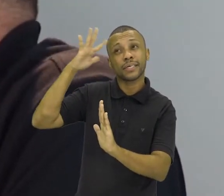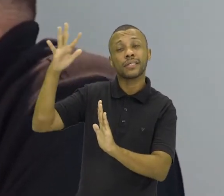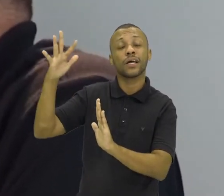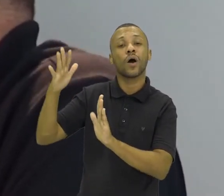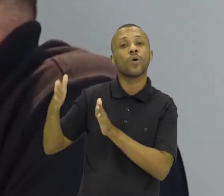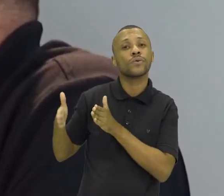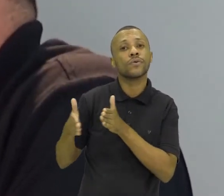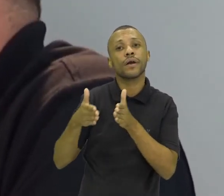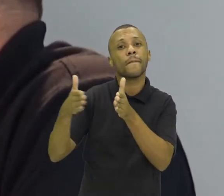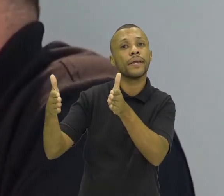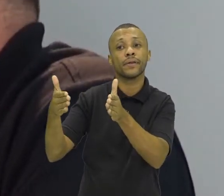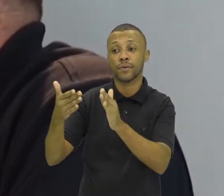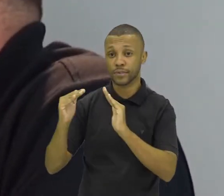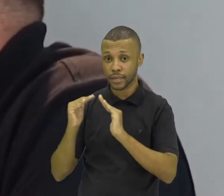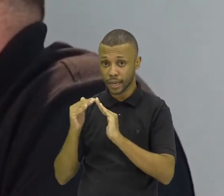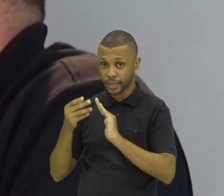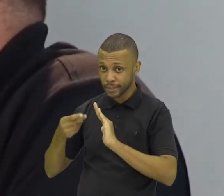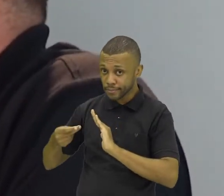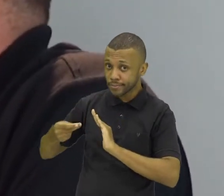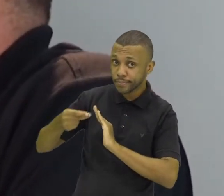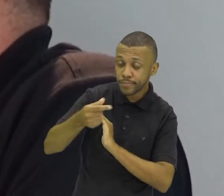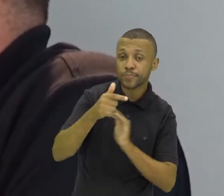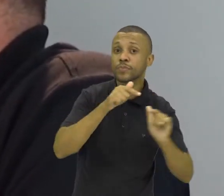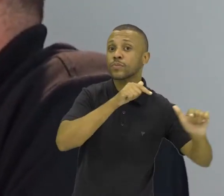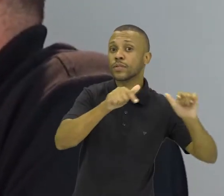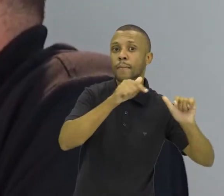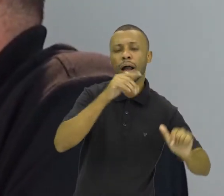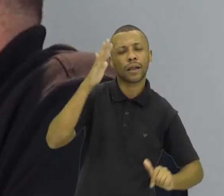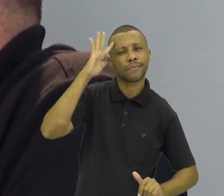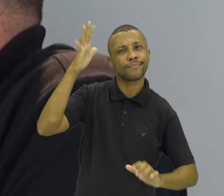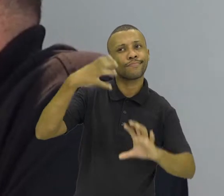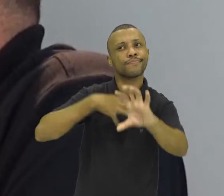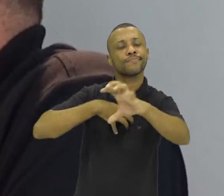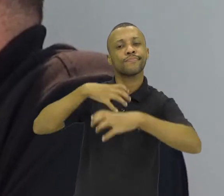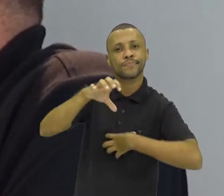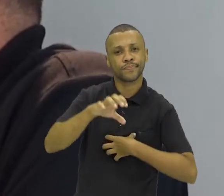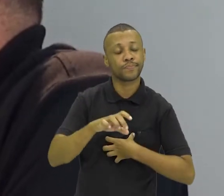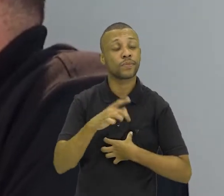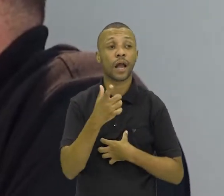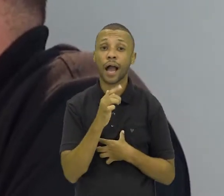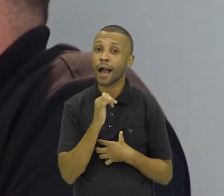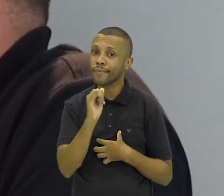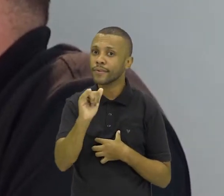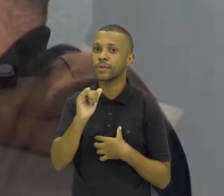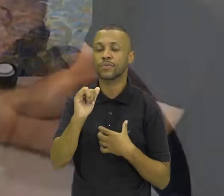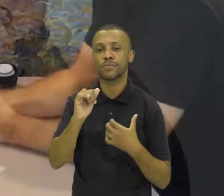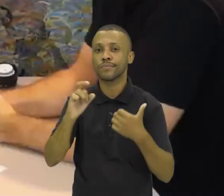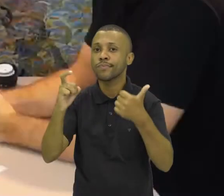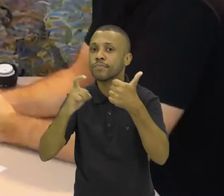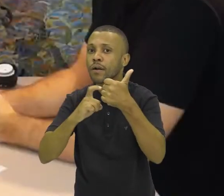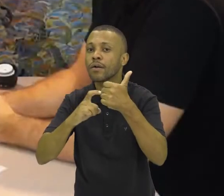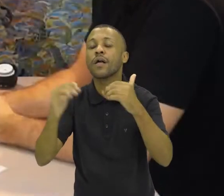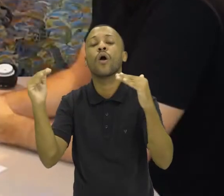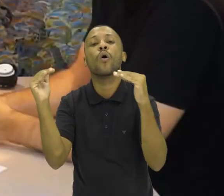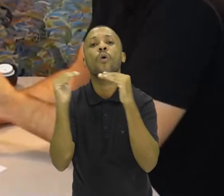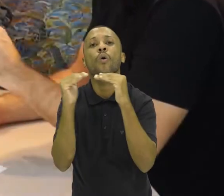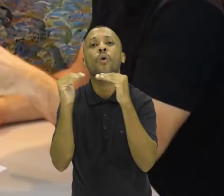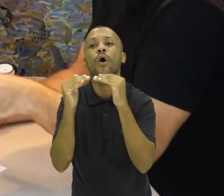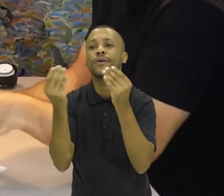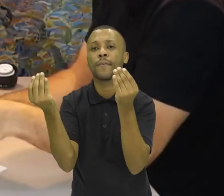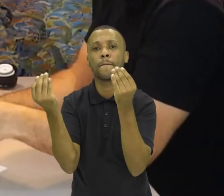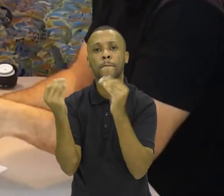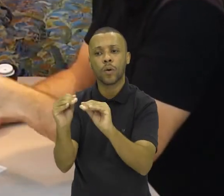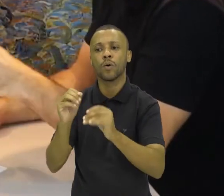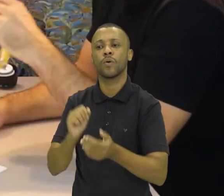lá, para o seu trabalho. Você não vai fazer. Eu tenho essa ideia. Gente, dá um like aqui, vê se quem